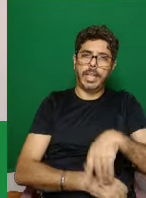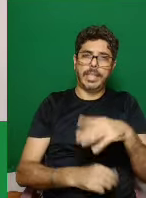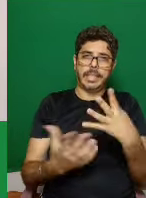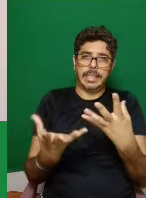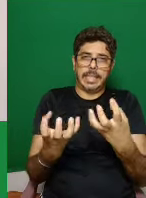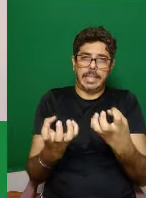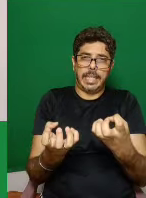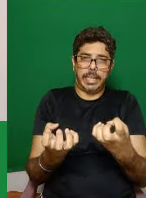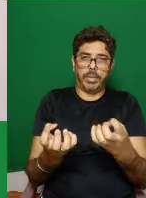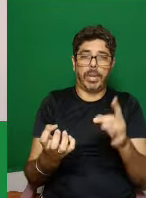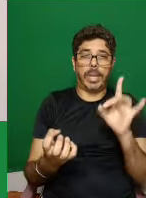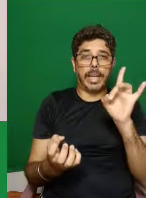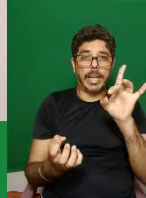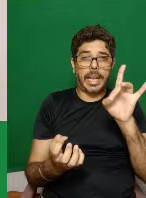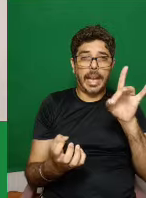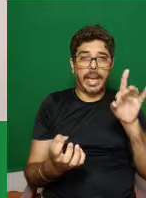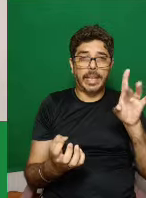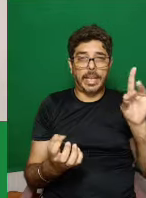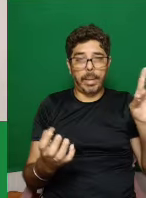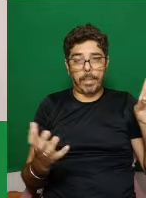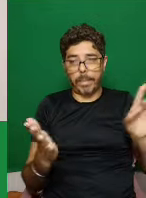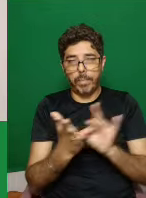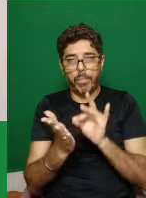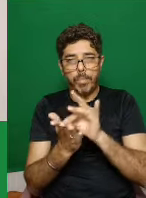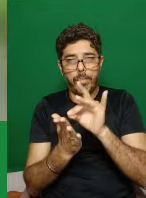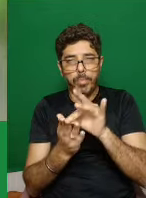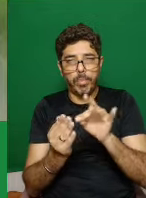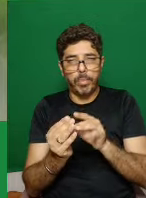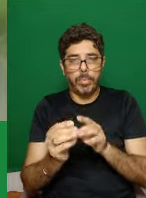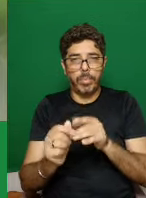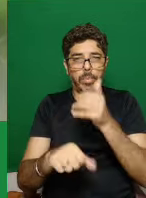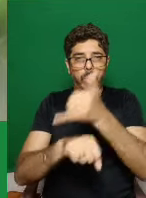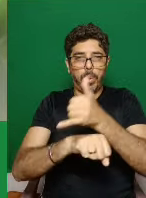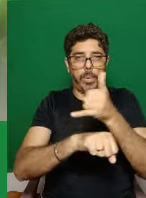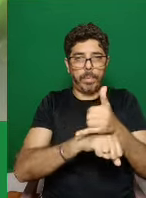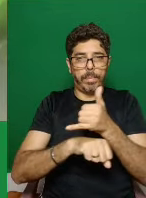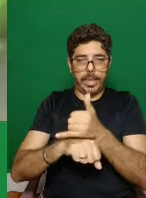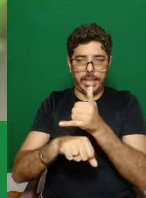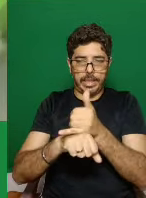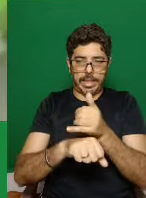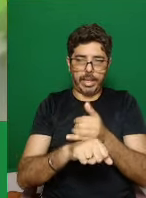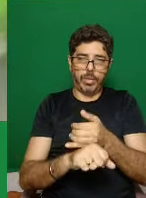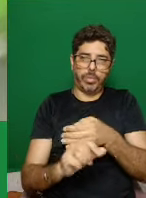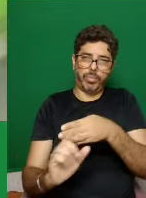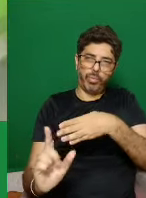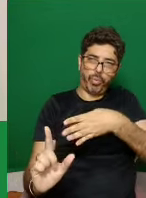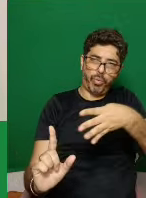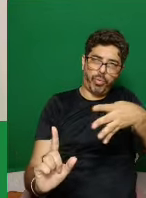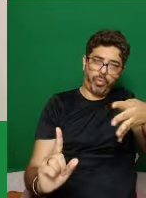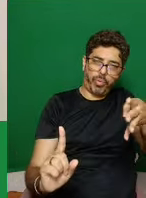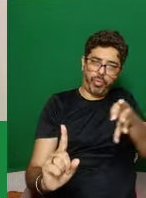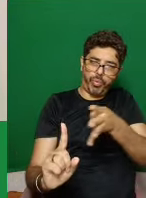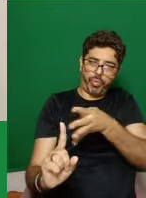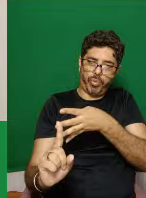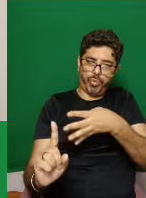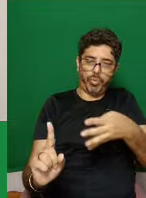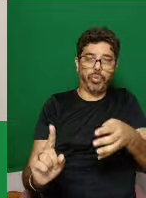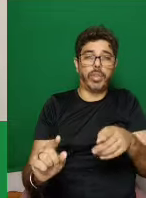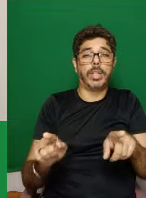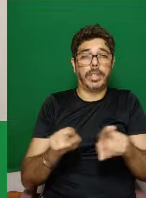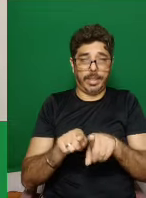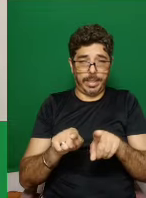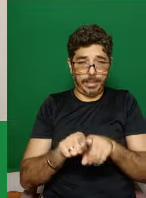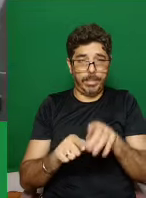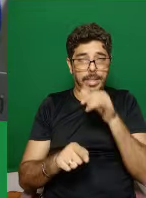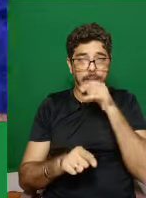eletrostática. Essa pintura é um processo a seco, no qual cada partícula de tinta se liga eletricamente à superfície metálica que está sendo